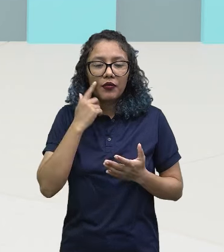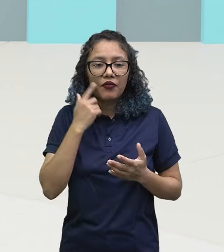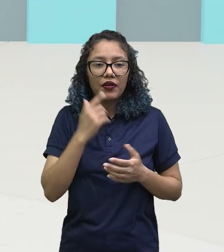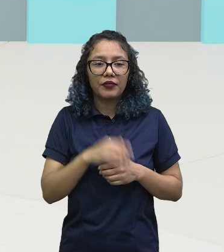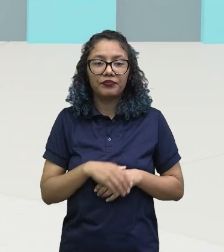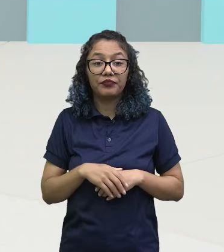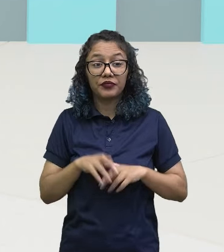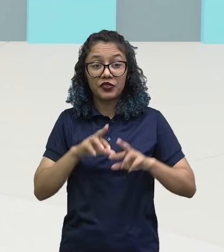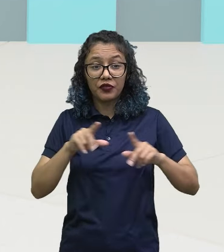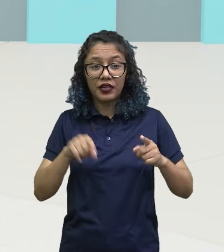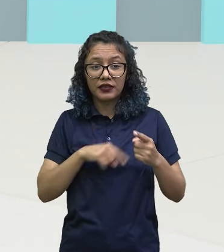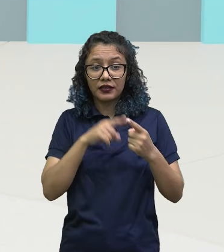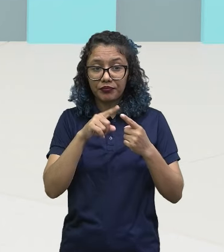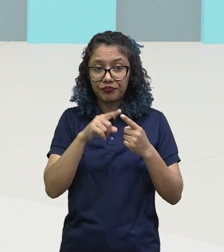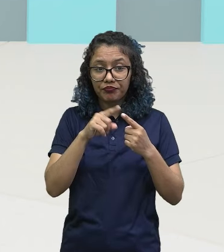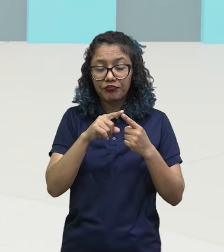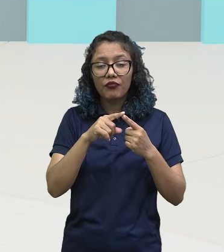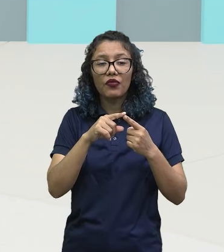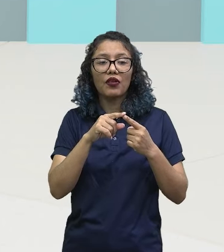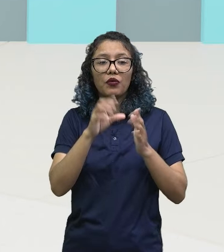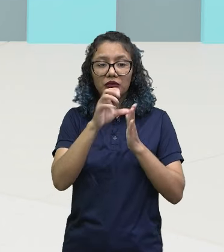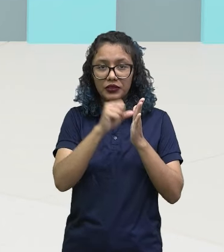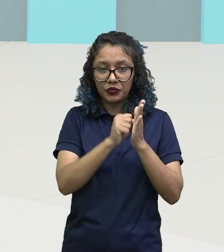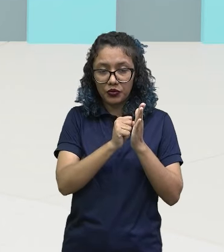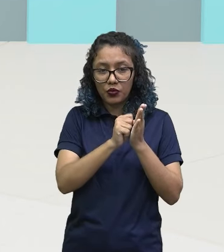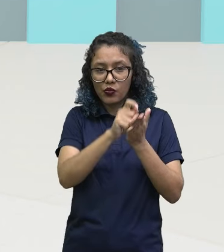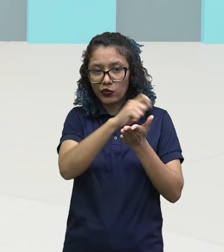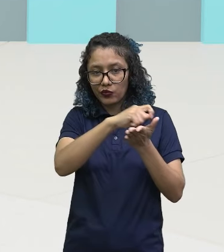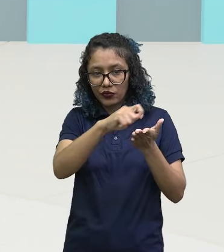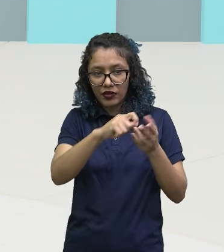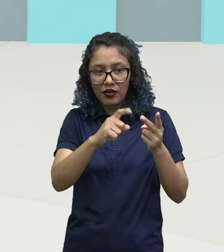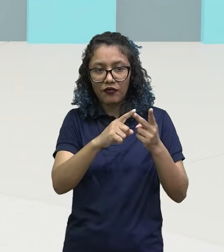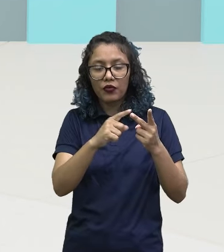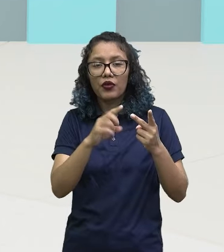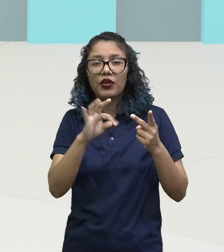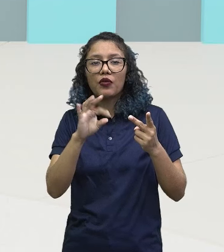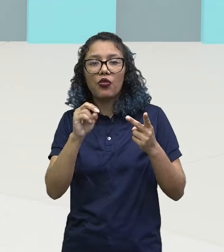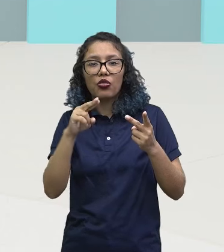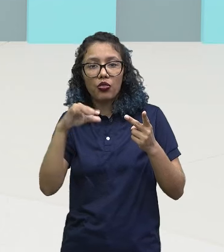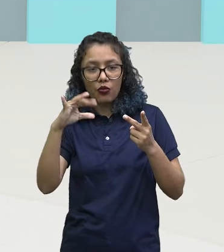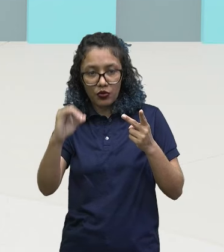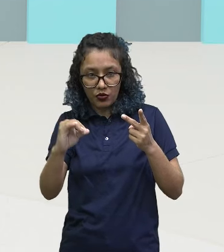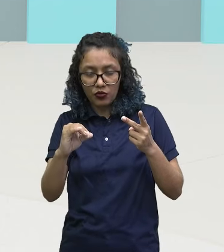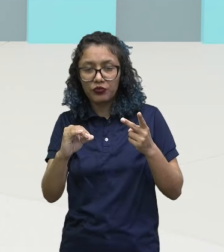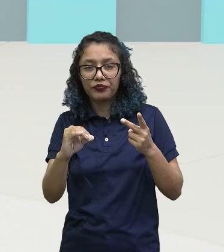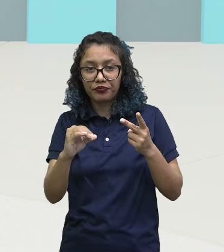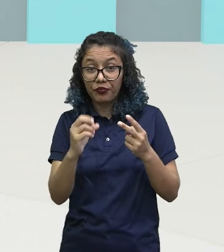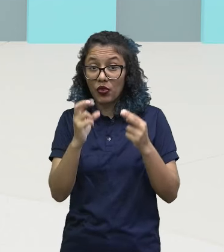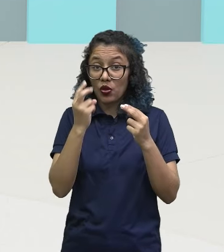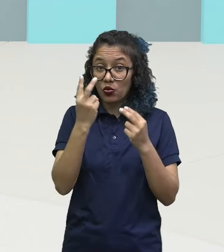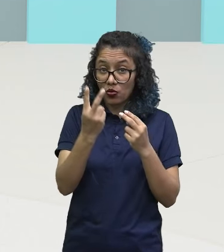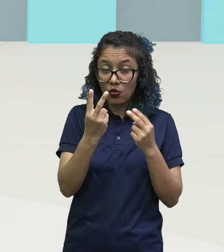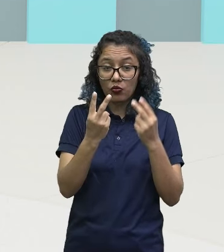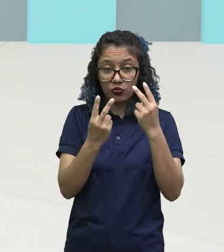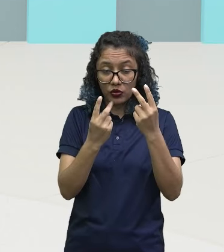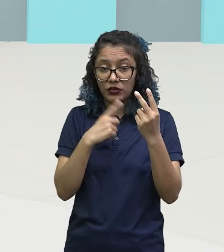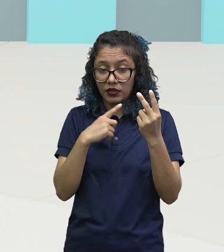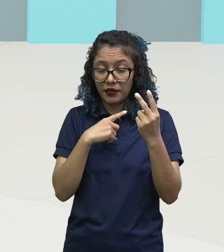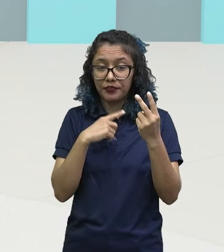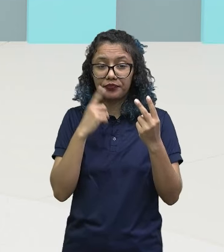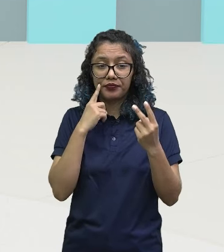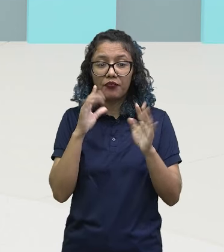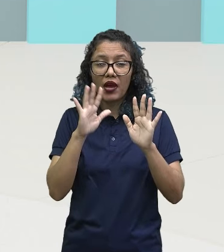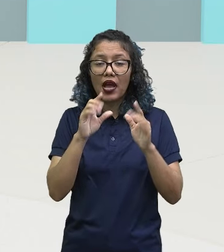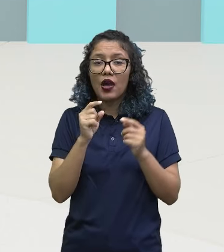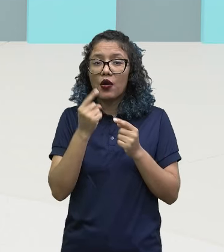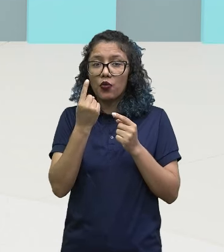gráfico e o acento tônico. Por incrível que pareça, nós temos 2 acentos. Só que um vai aparecer na escrita